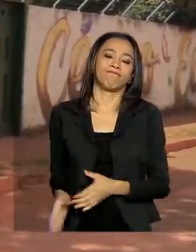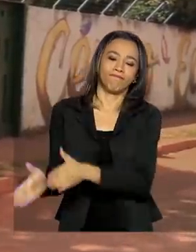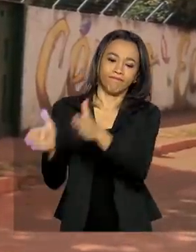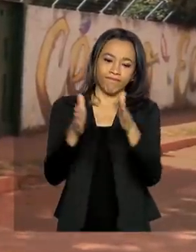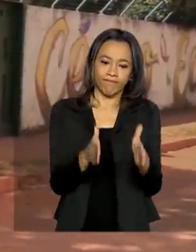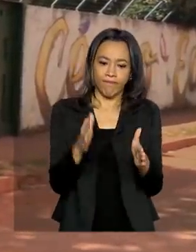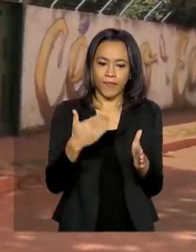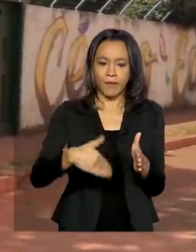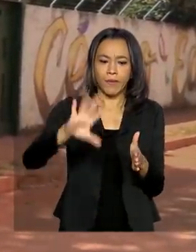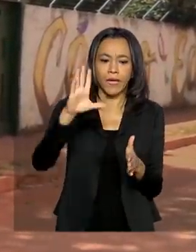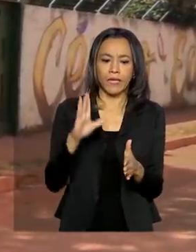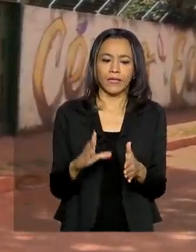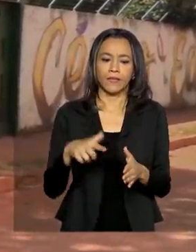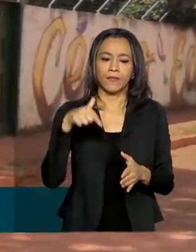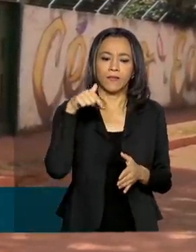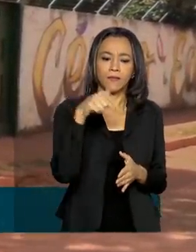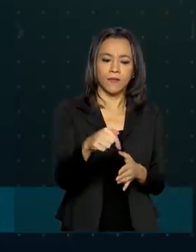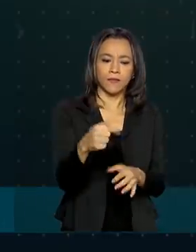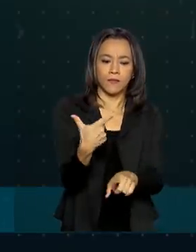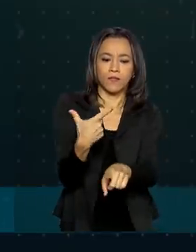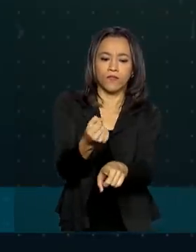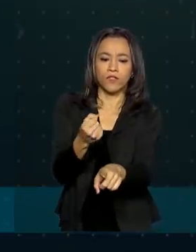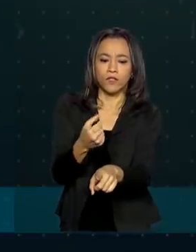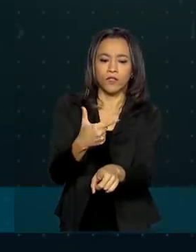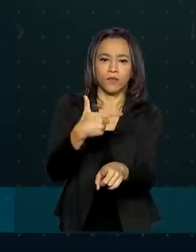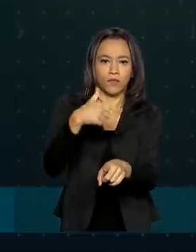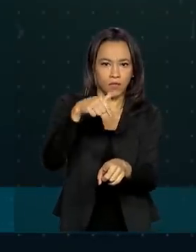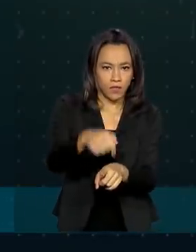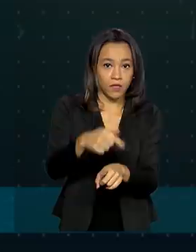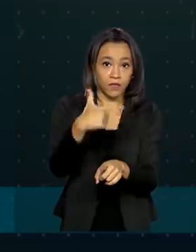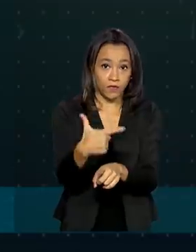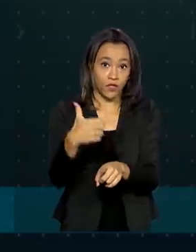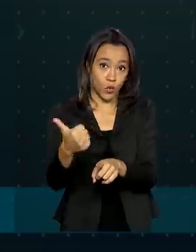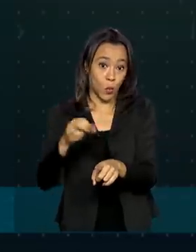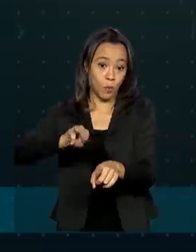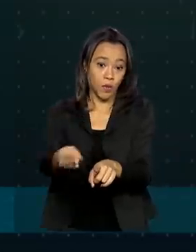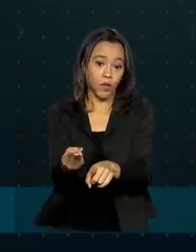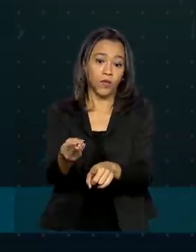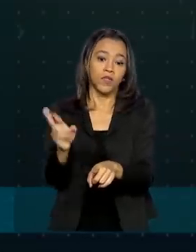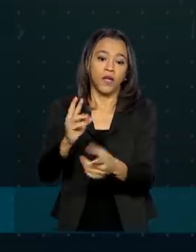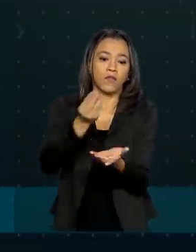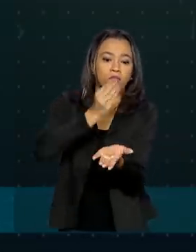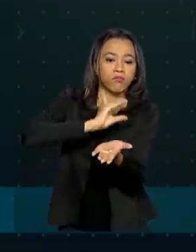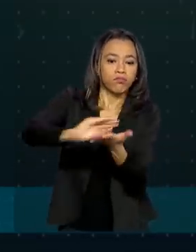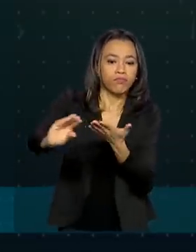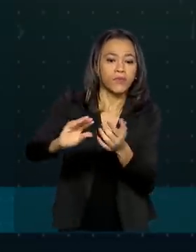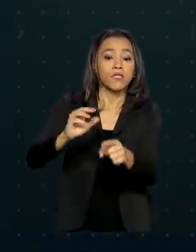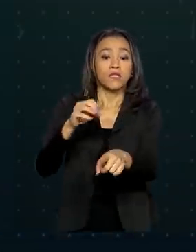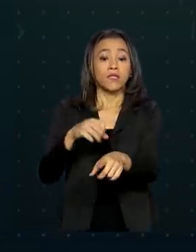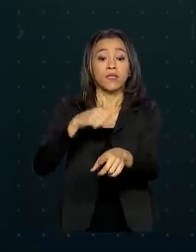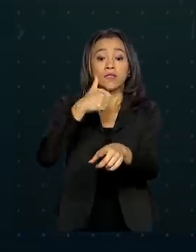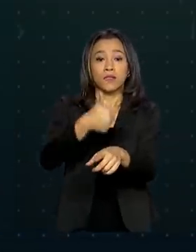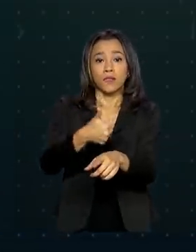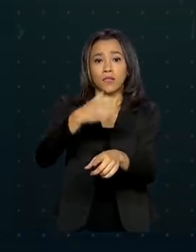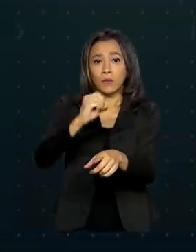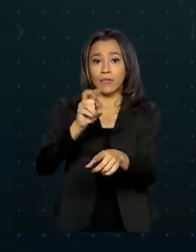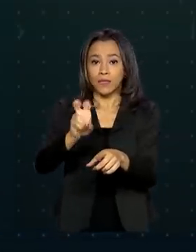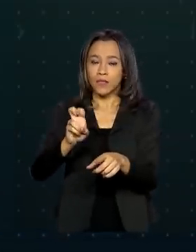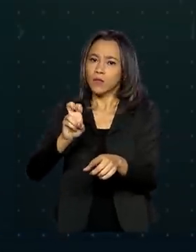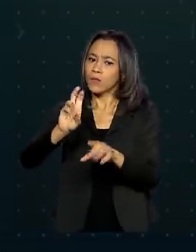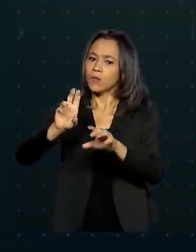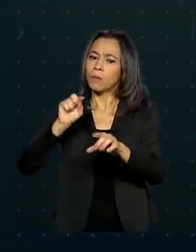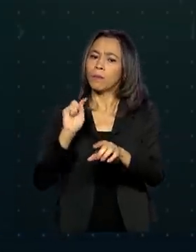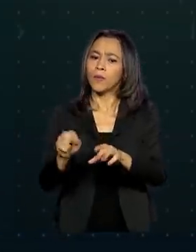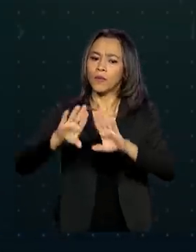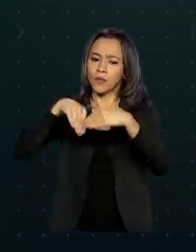721 milhões de reais foram encaminhados para 105 mil escolas públicas do país por meio